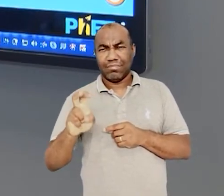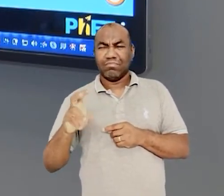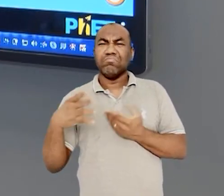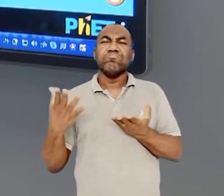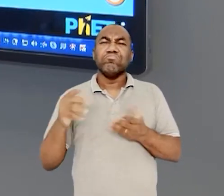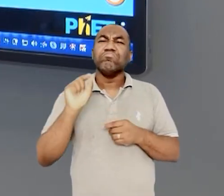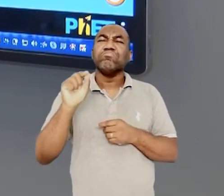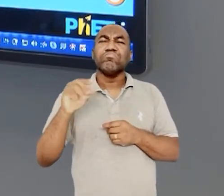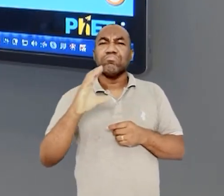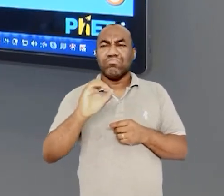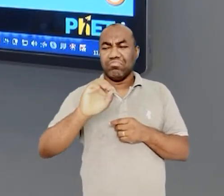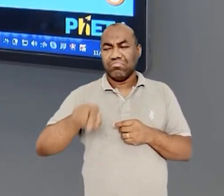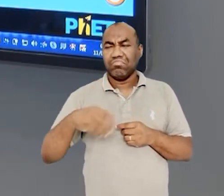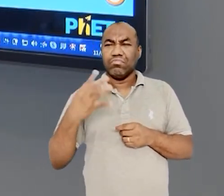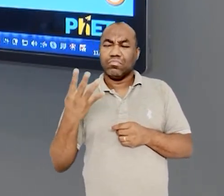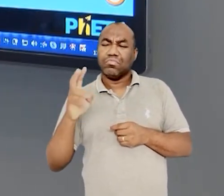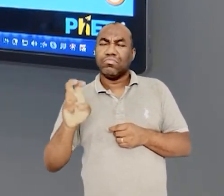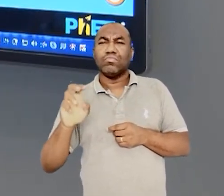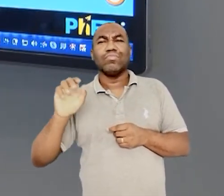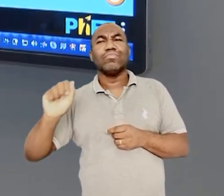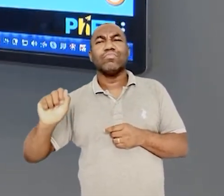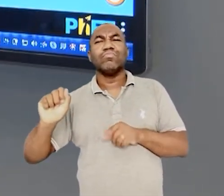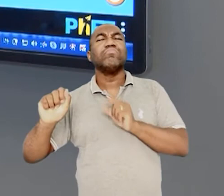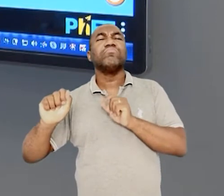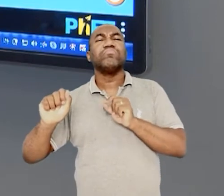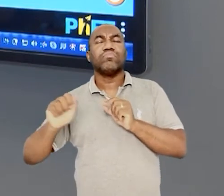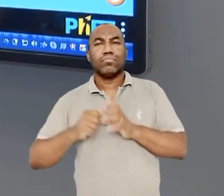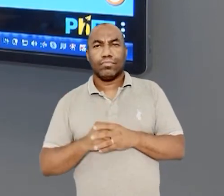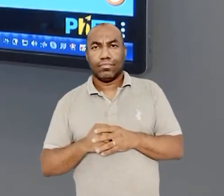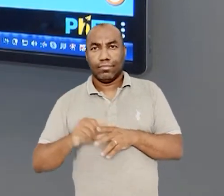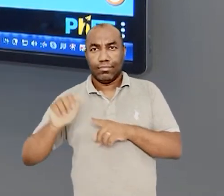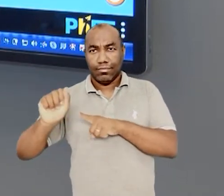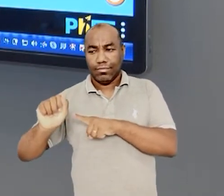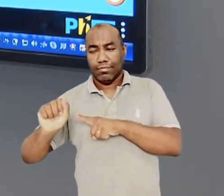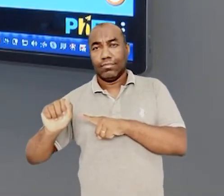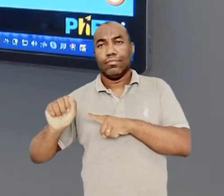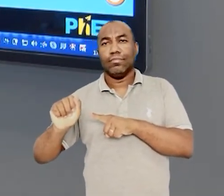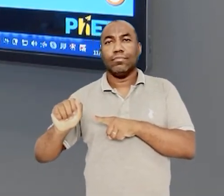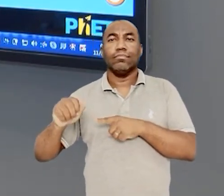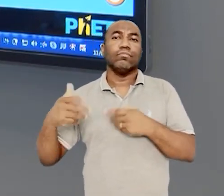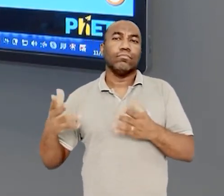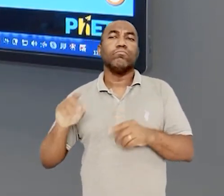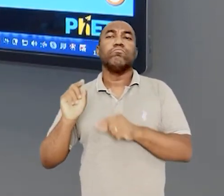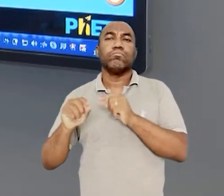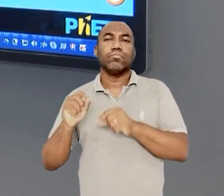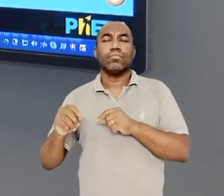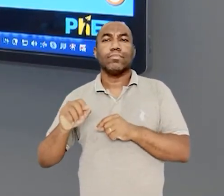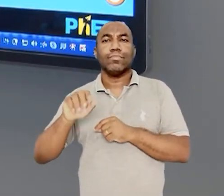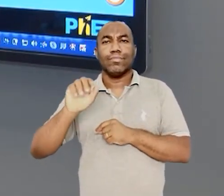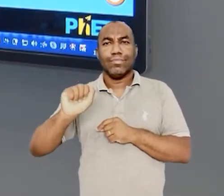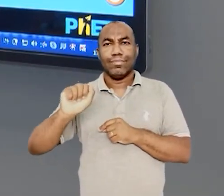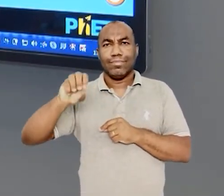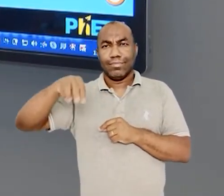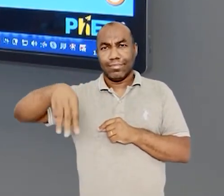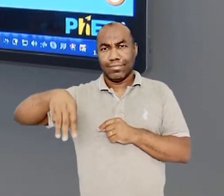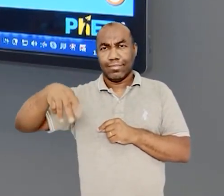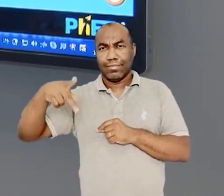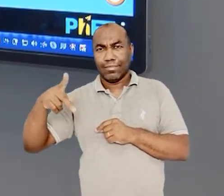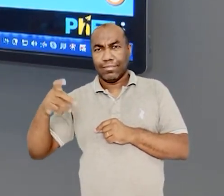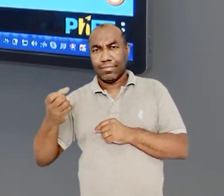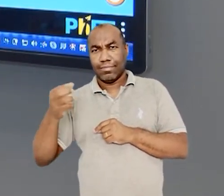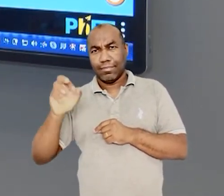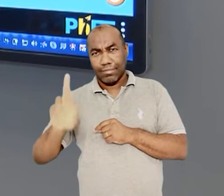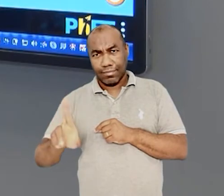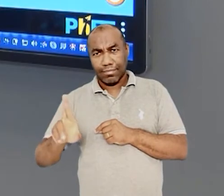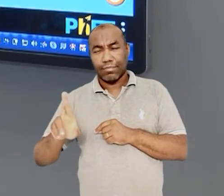0,45. O que é esse 0,45 A? A é de ampere. Ampere é a amperagem, é